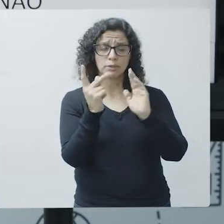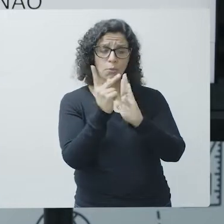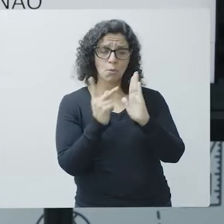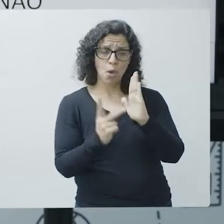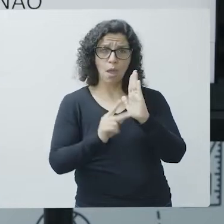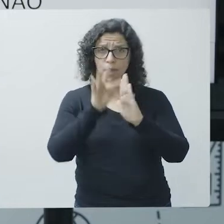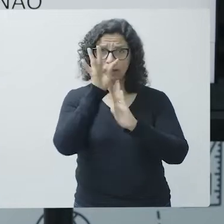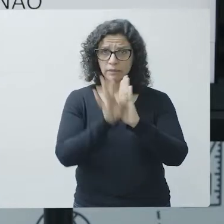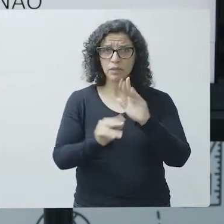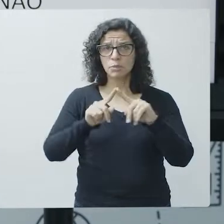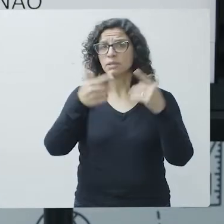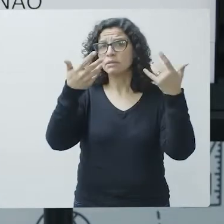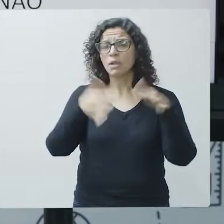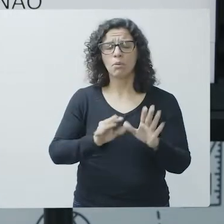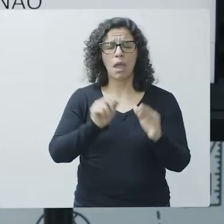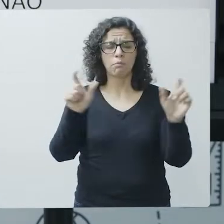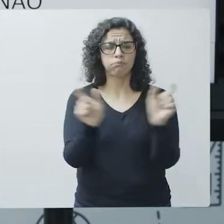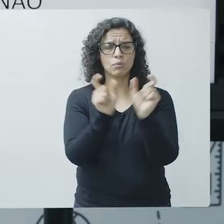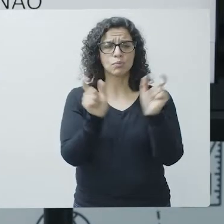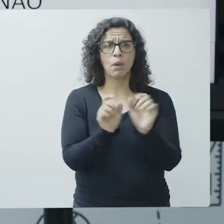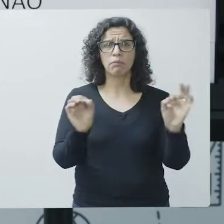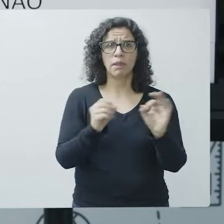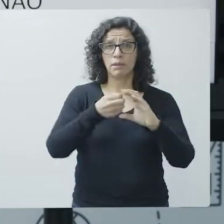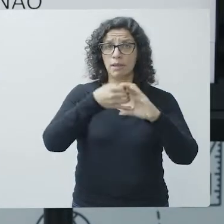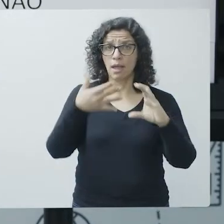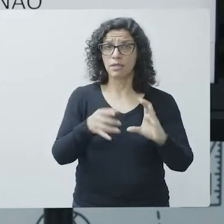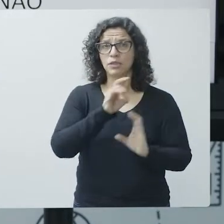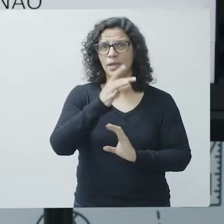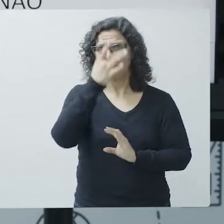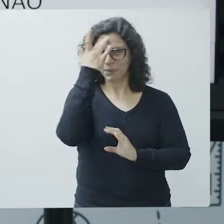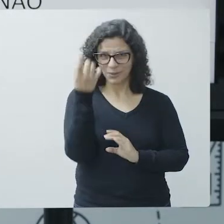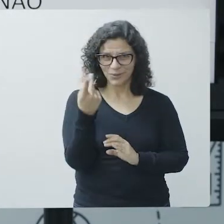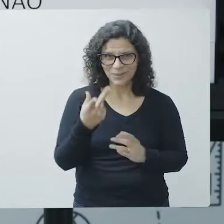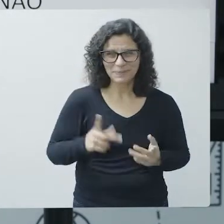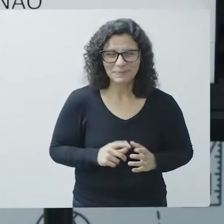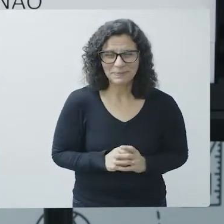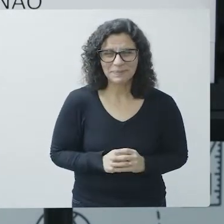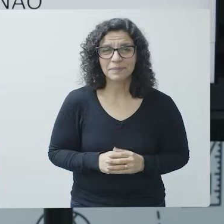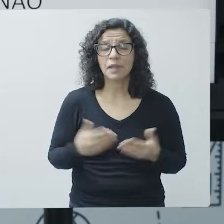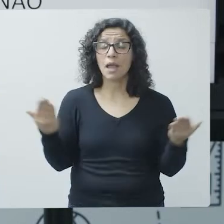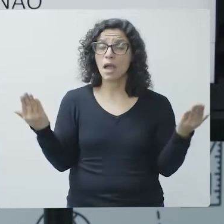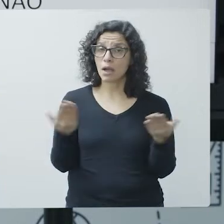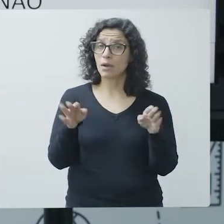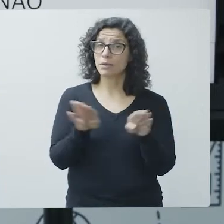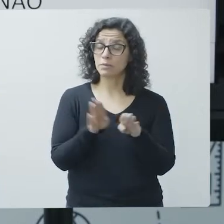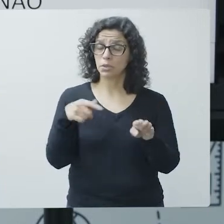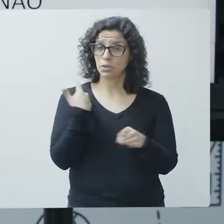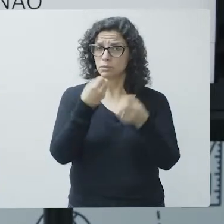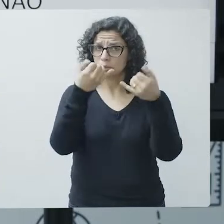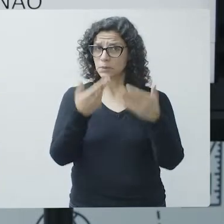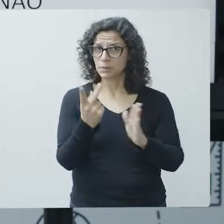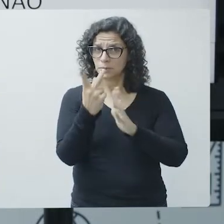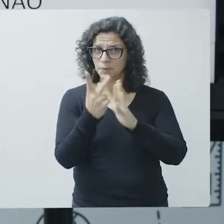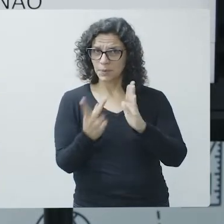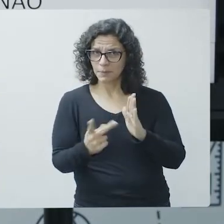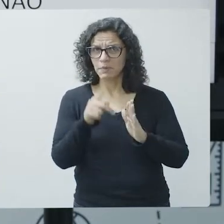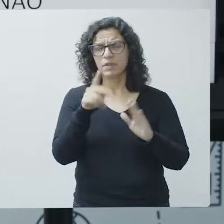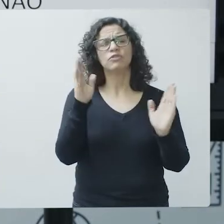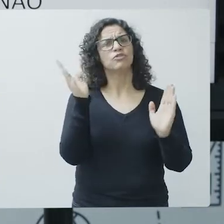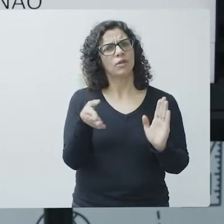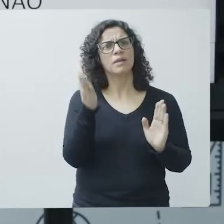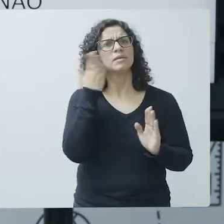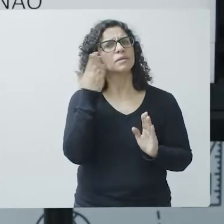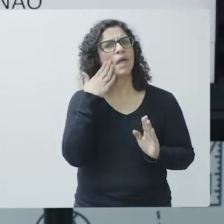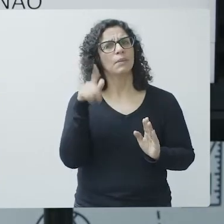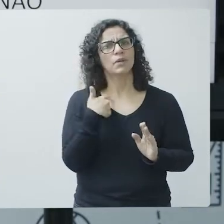seus textos sem as rimas, uma característica sua, ok? Mas, já que nós estamos falando de poema, vocês já